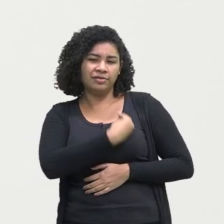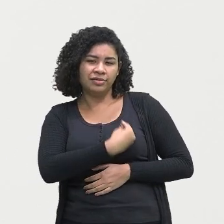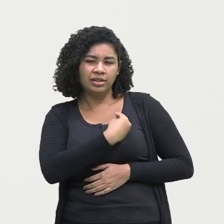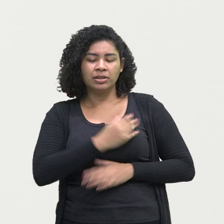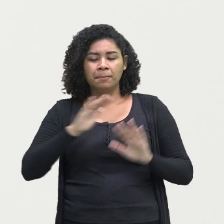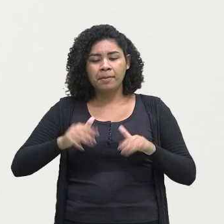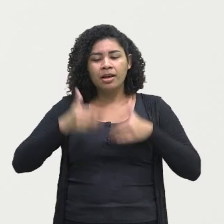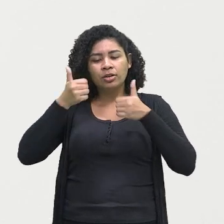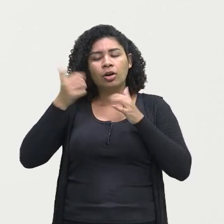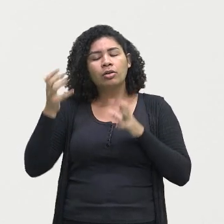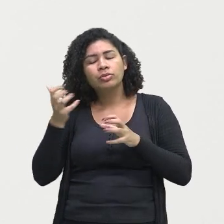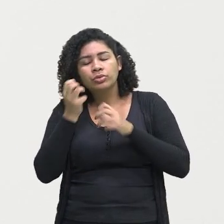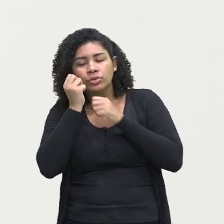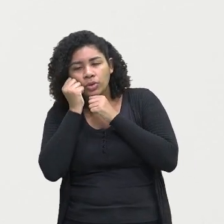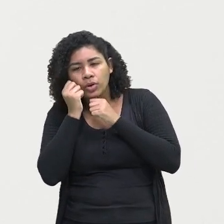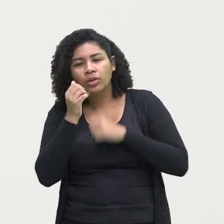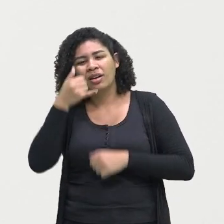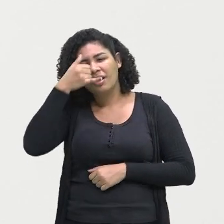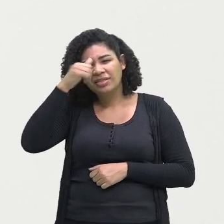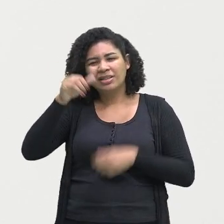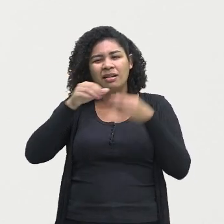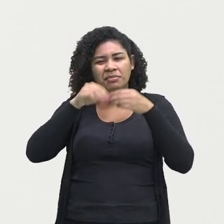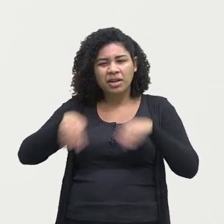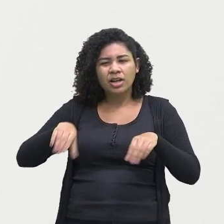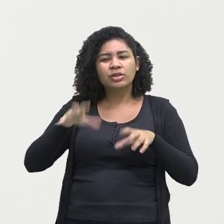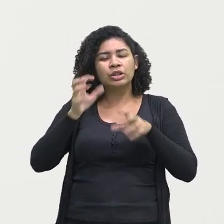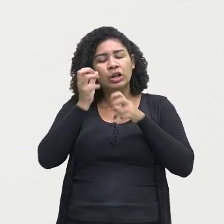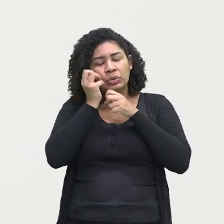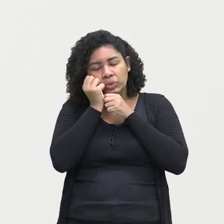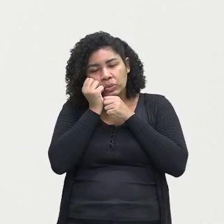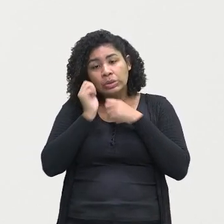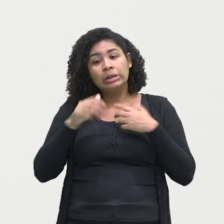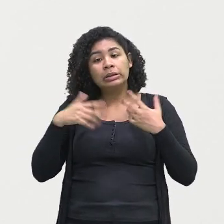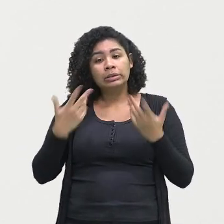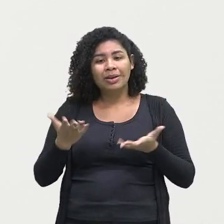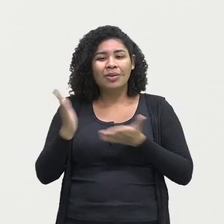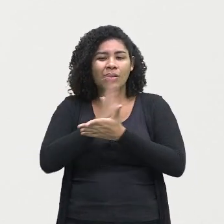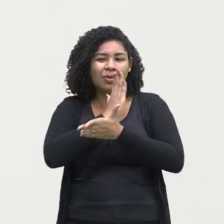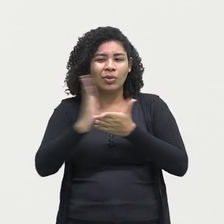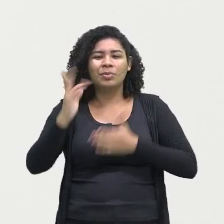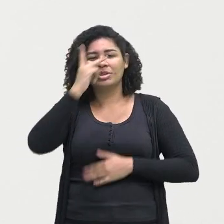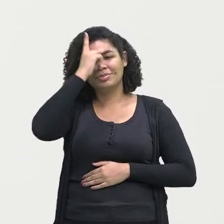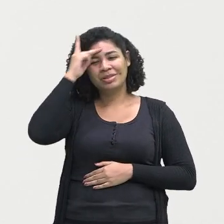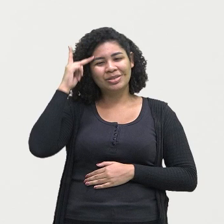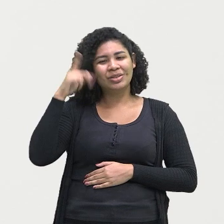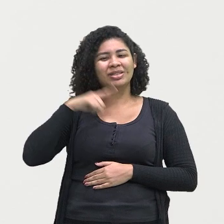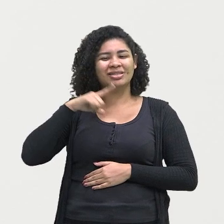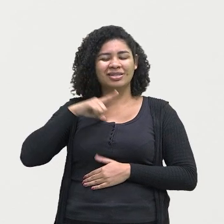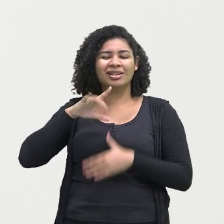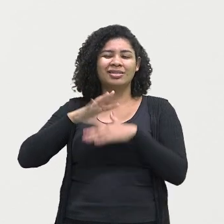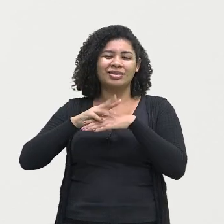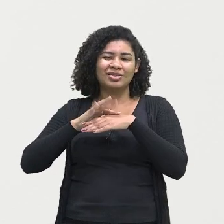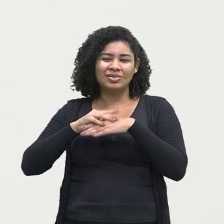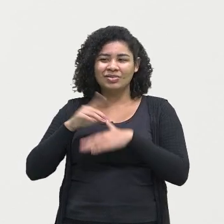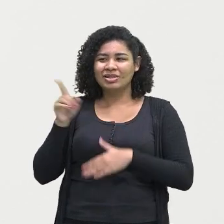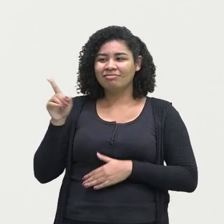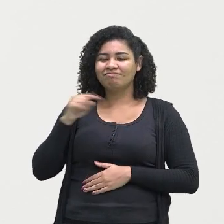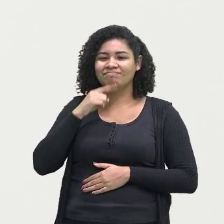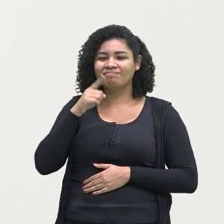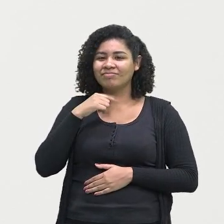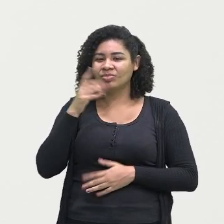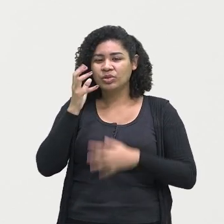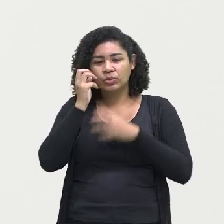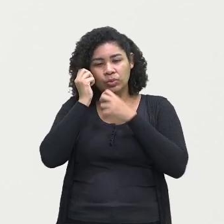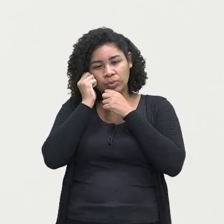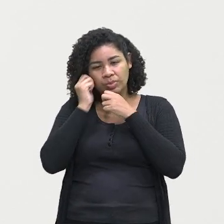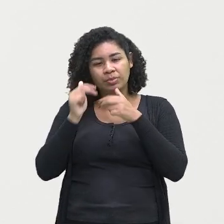o impacto desse sono, algumas pessoas infelizmente têm que lidar com essa condição rara, conhecida como